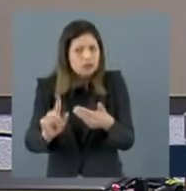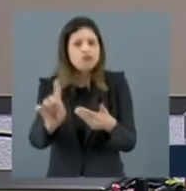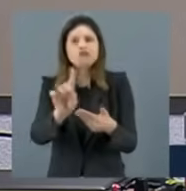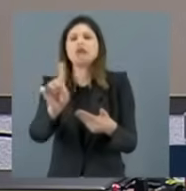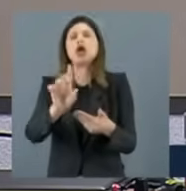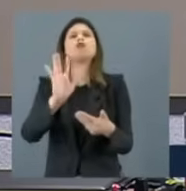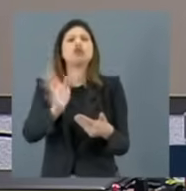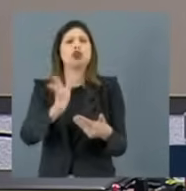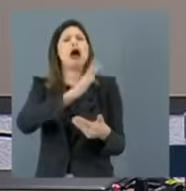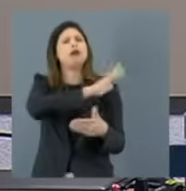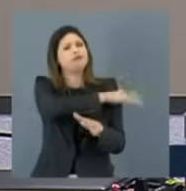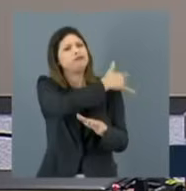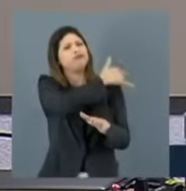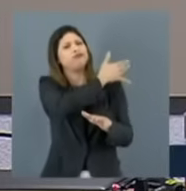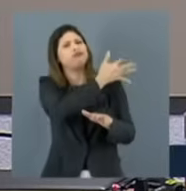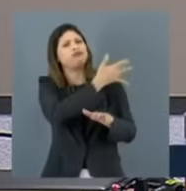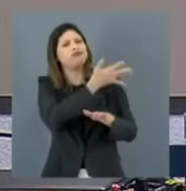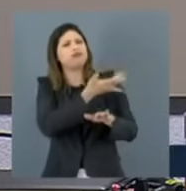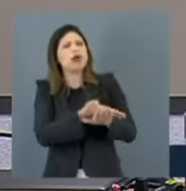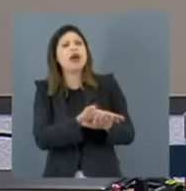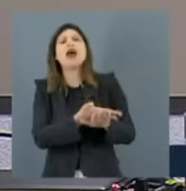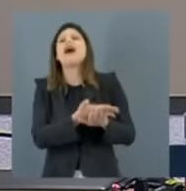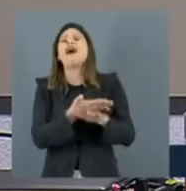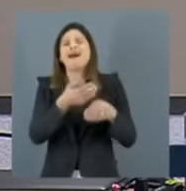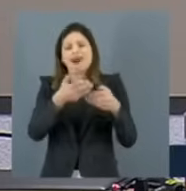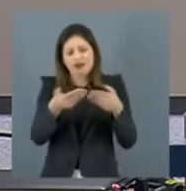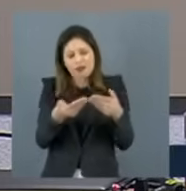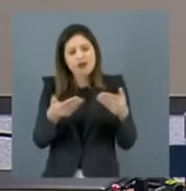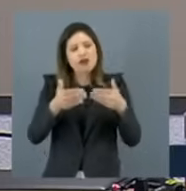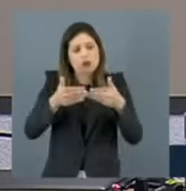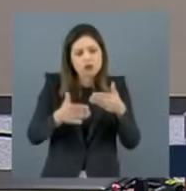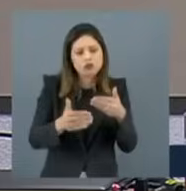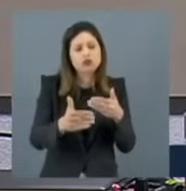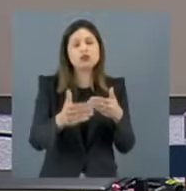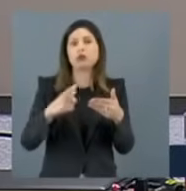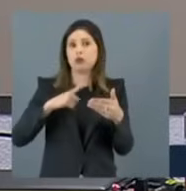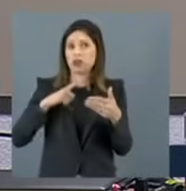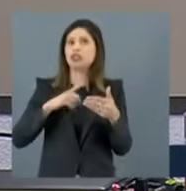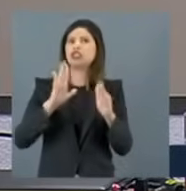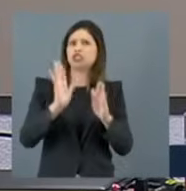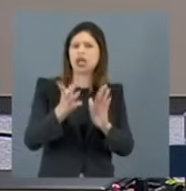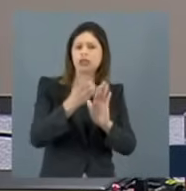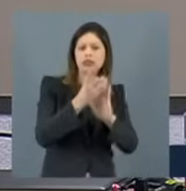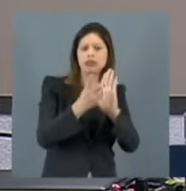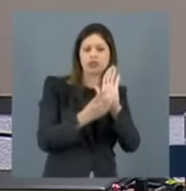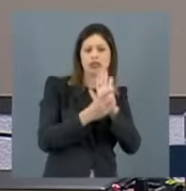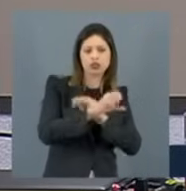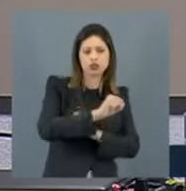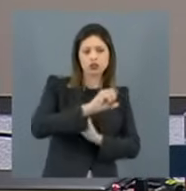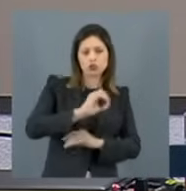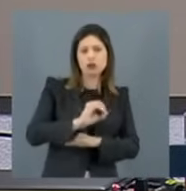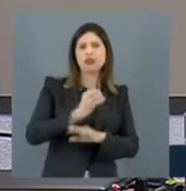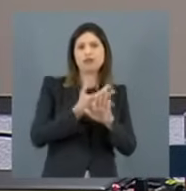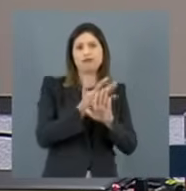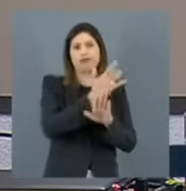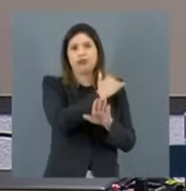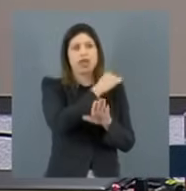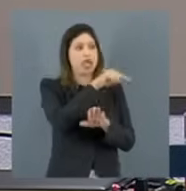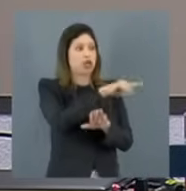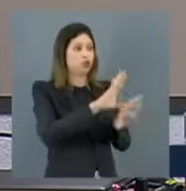a década de 90, década de 80. Esta facção, inclusive, chegou a colocar uma bomba